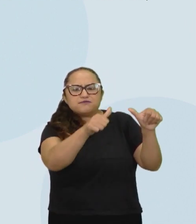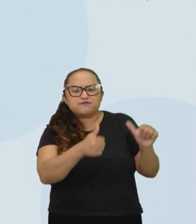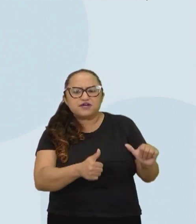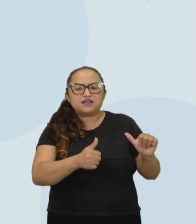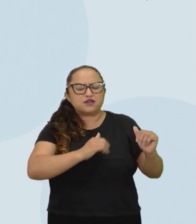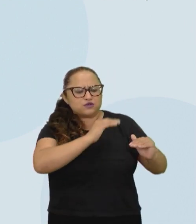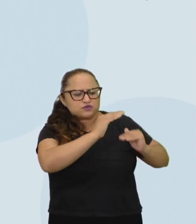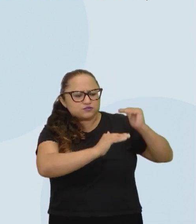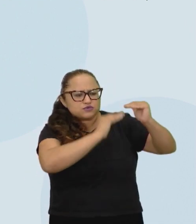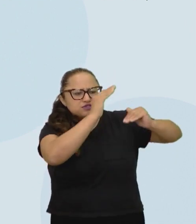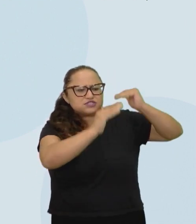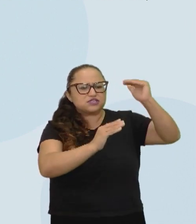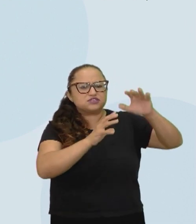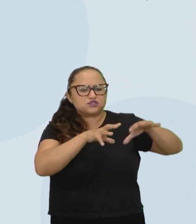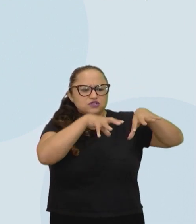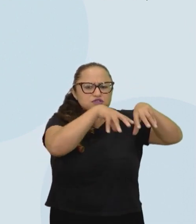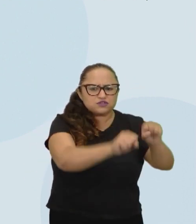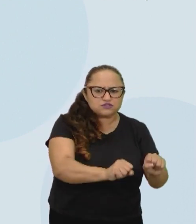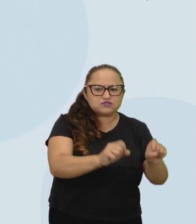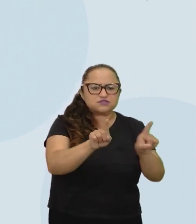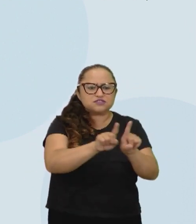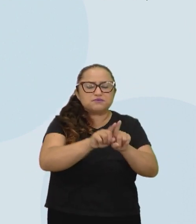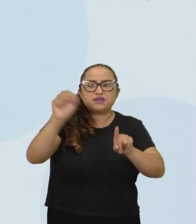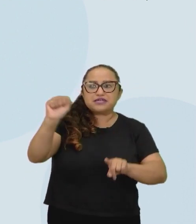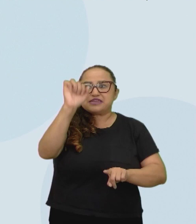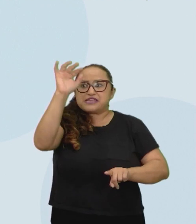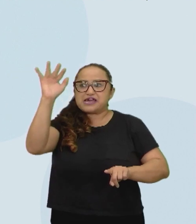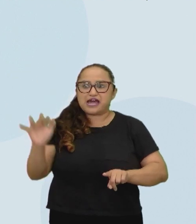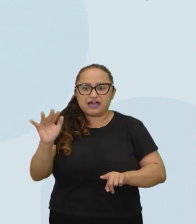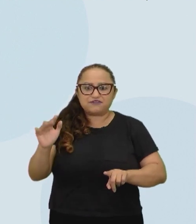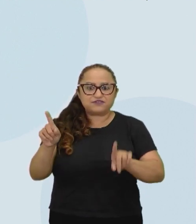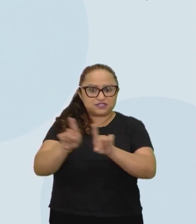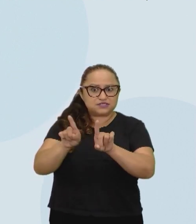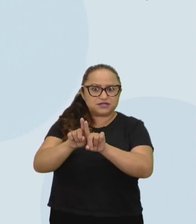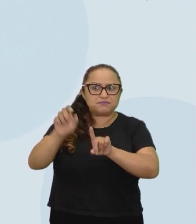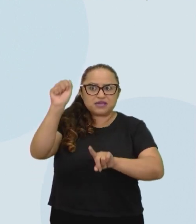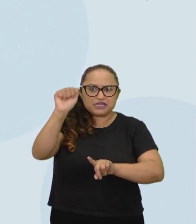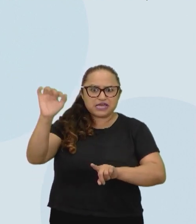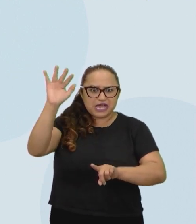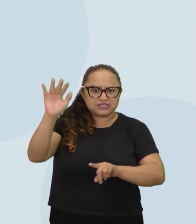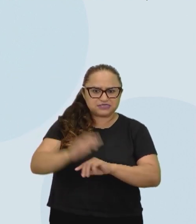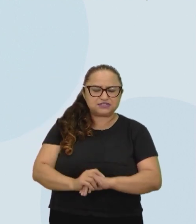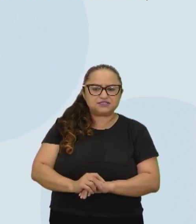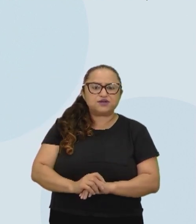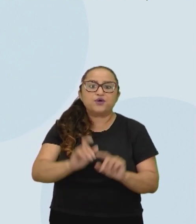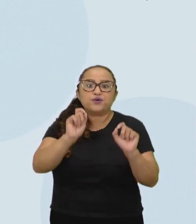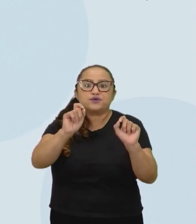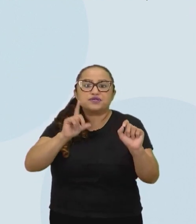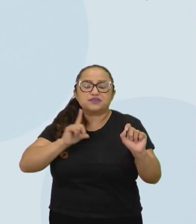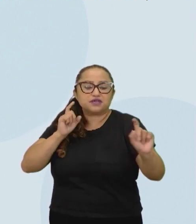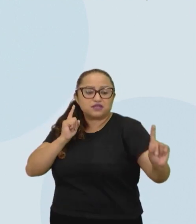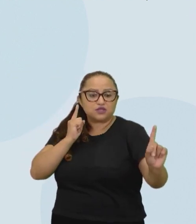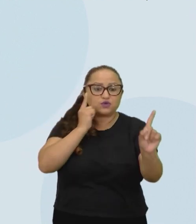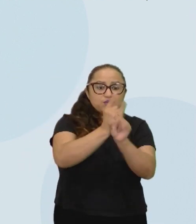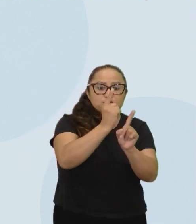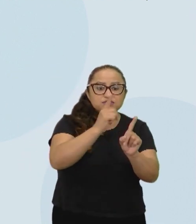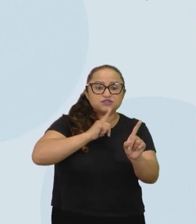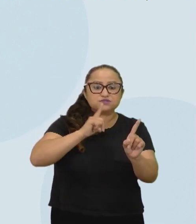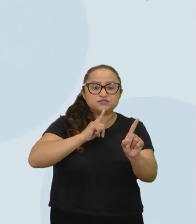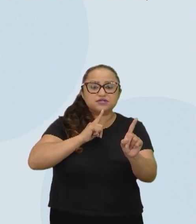de descolonização na África e Ásia. Hoje vamos estudar a Ásia, identificando o papel dos principais